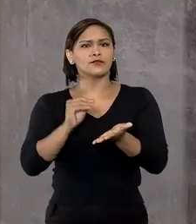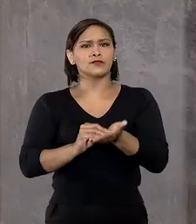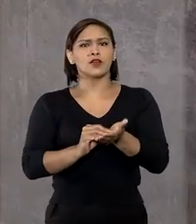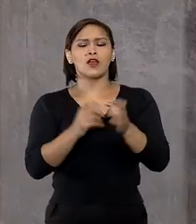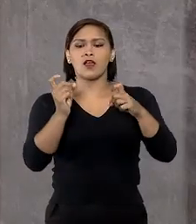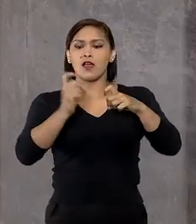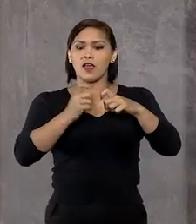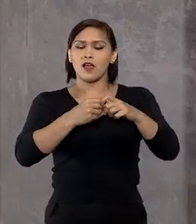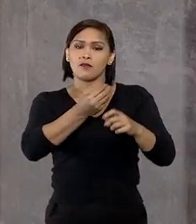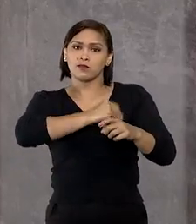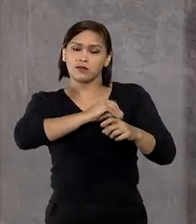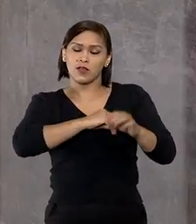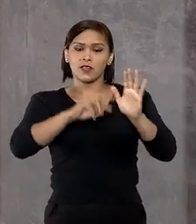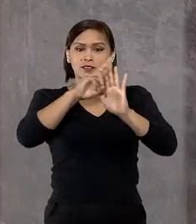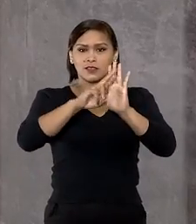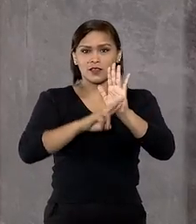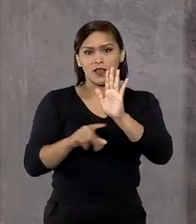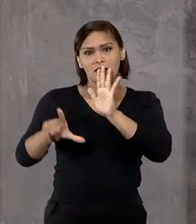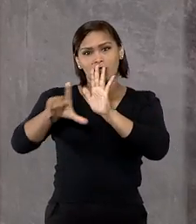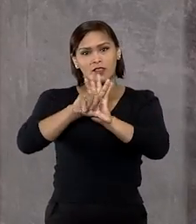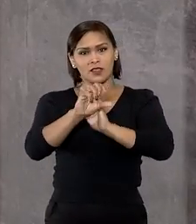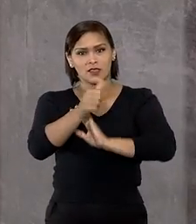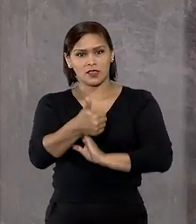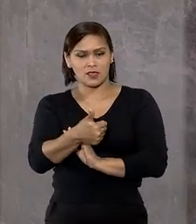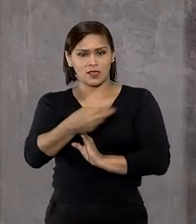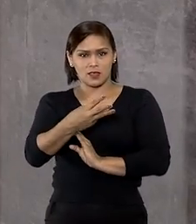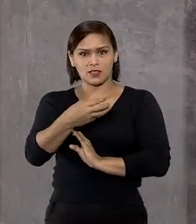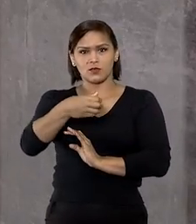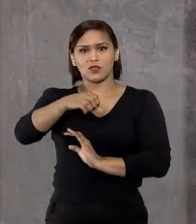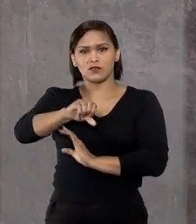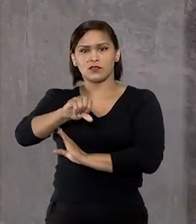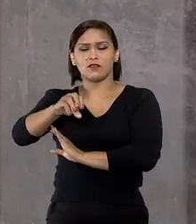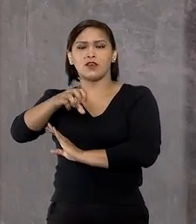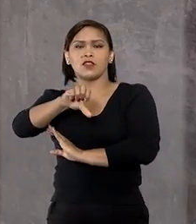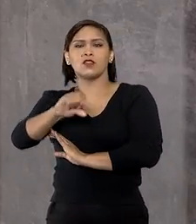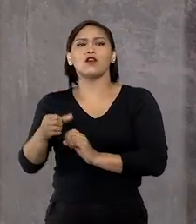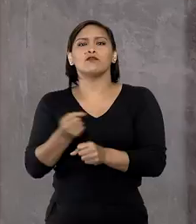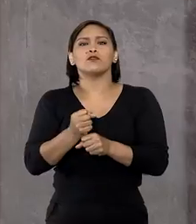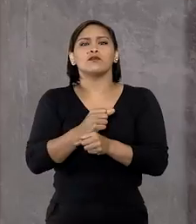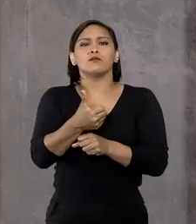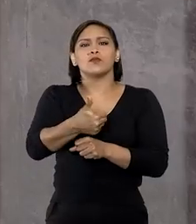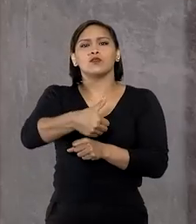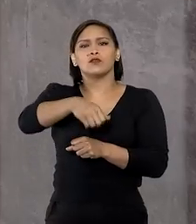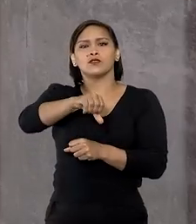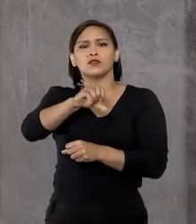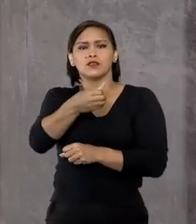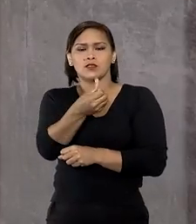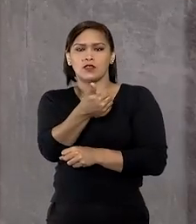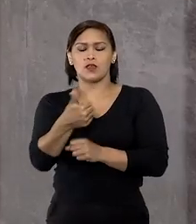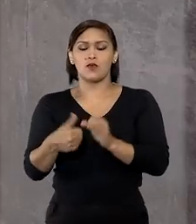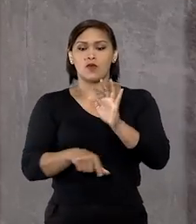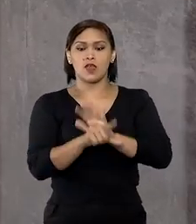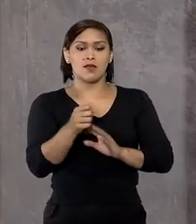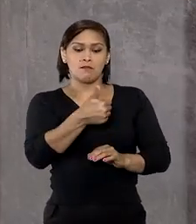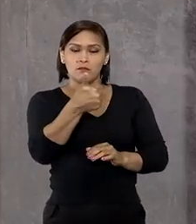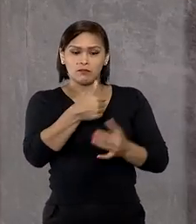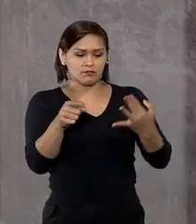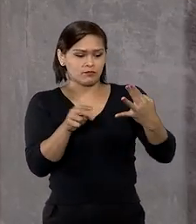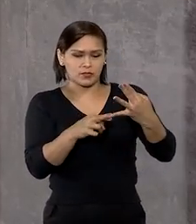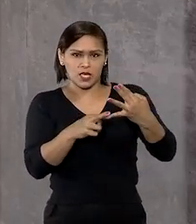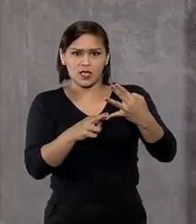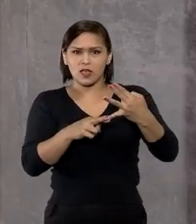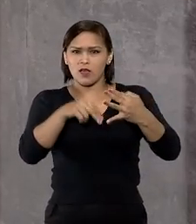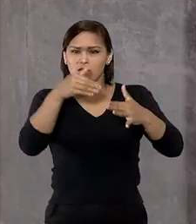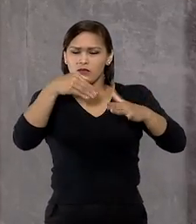nem as regras dispostas na lei 3.999 de 1961 em primeira instância foi